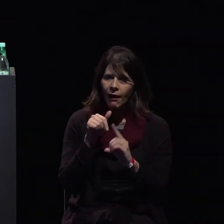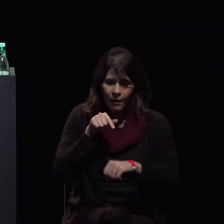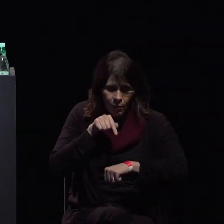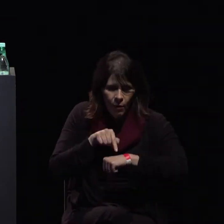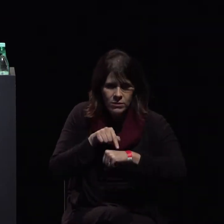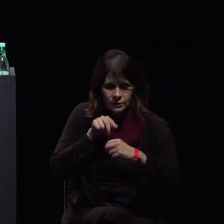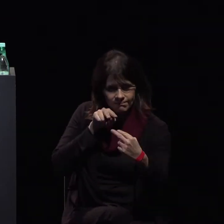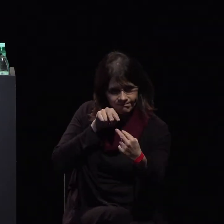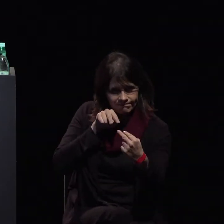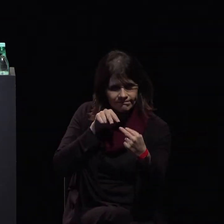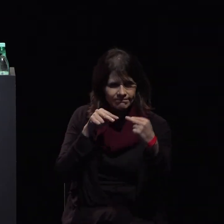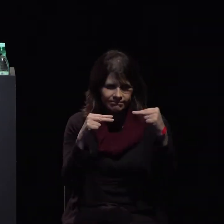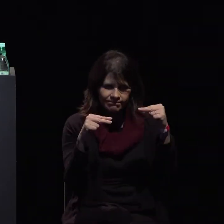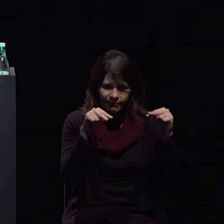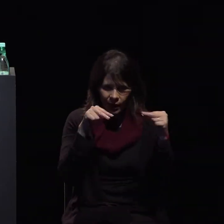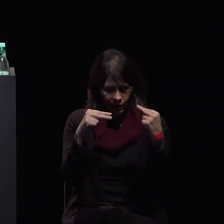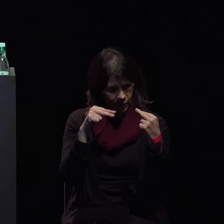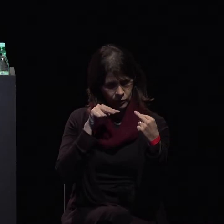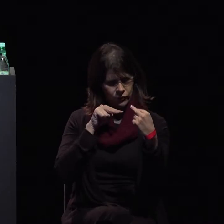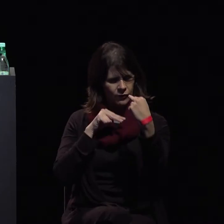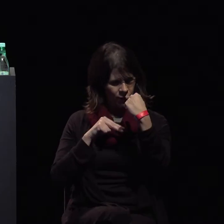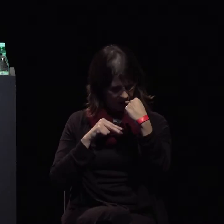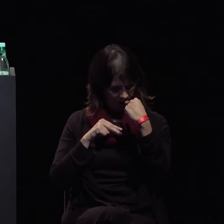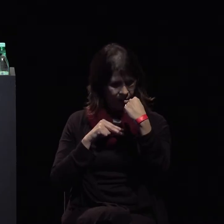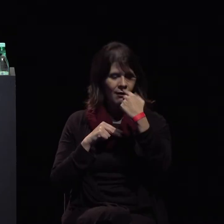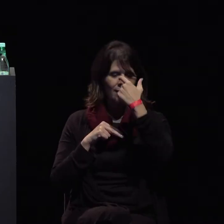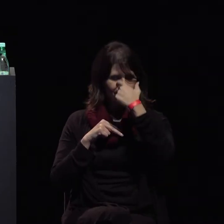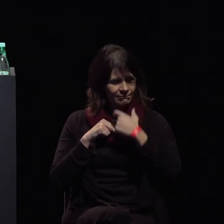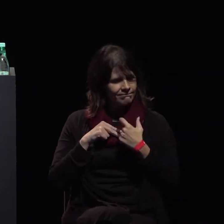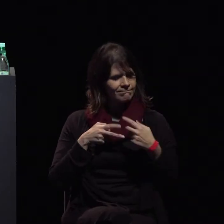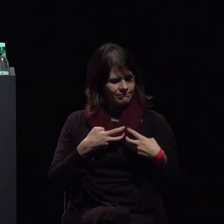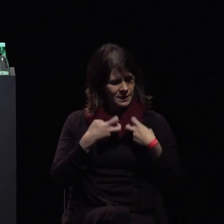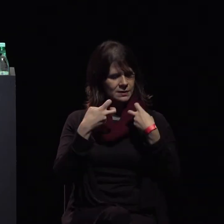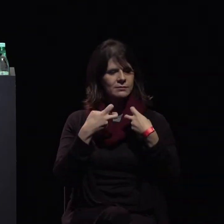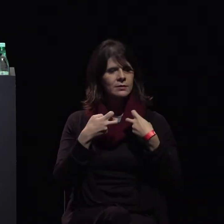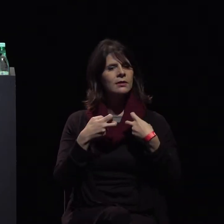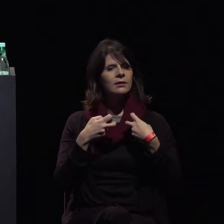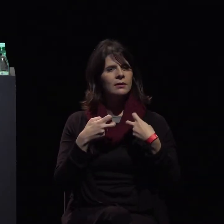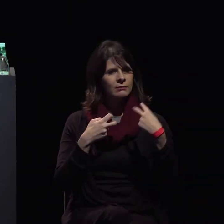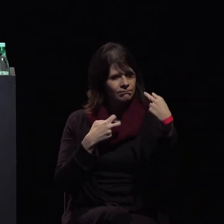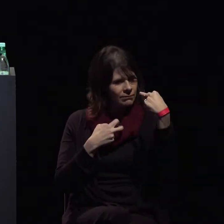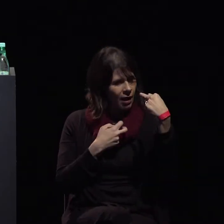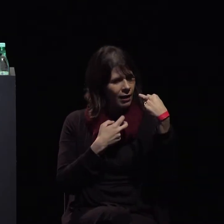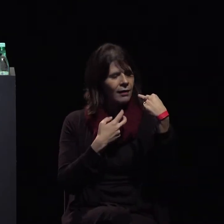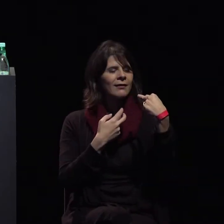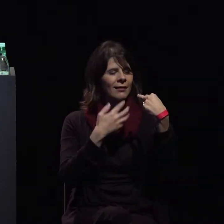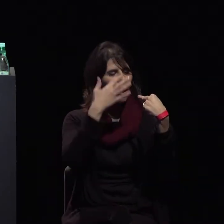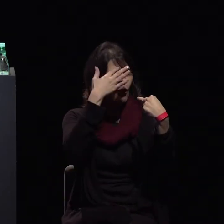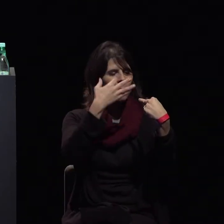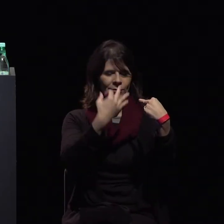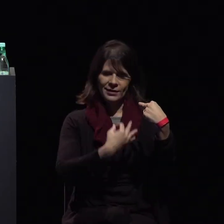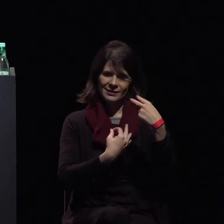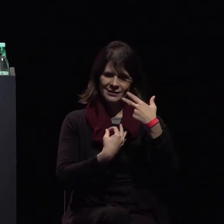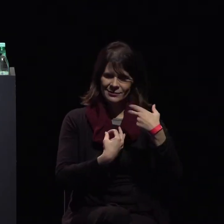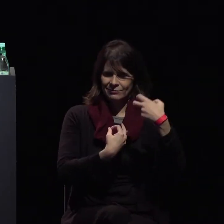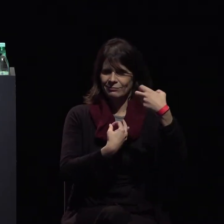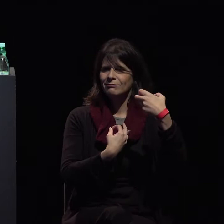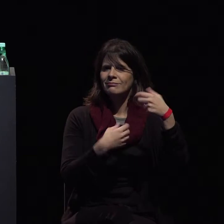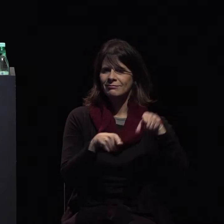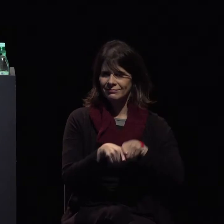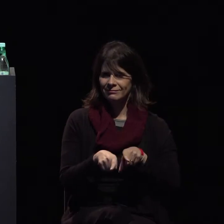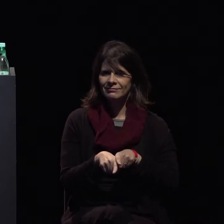se reconhecer e ser compreendido no olhar do outro. Então, eu desejo que, ao longo desse